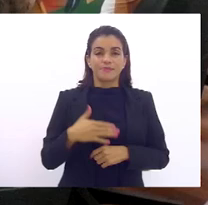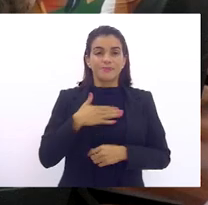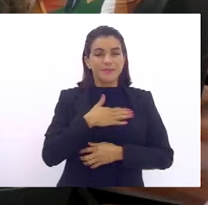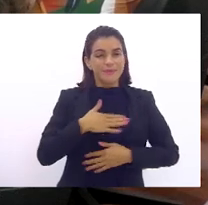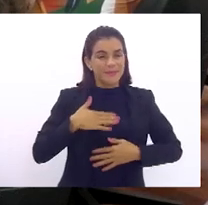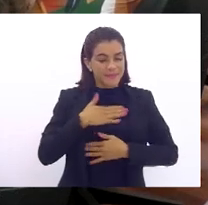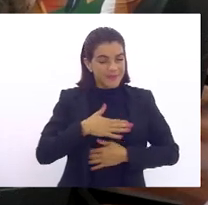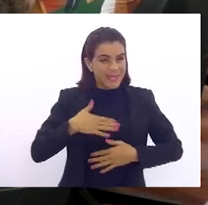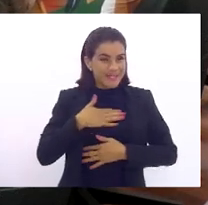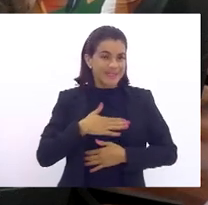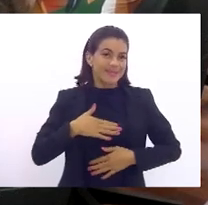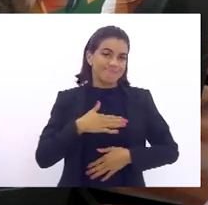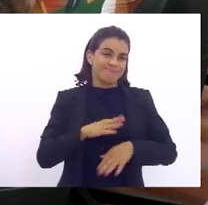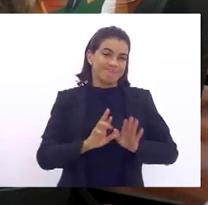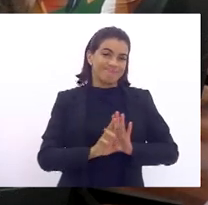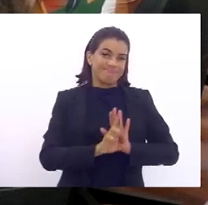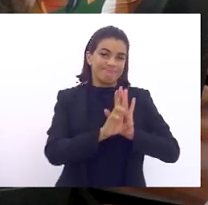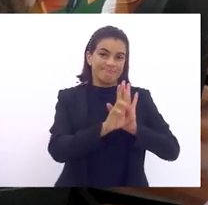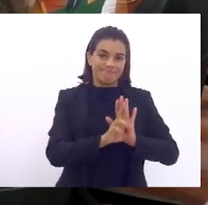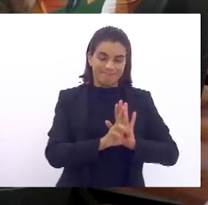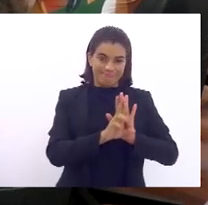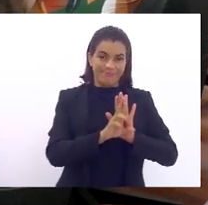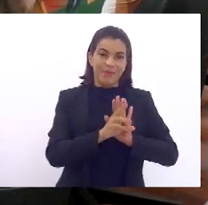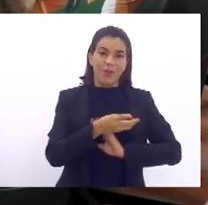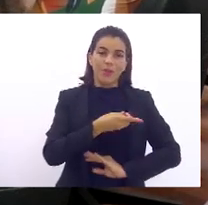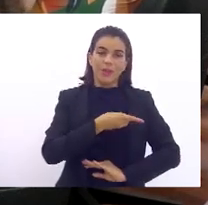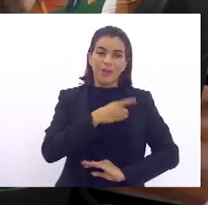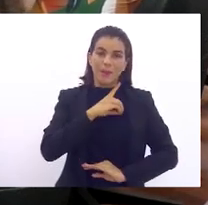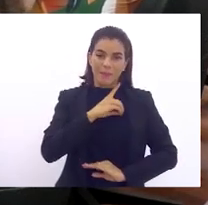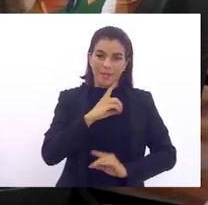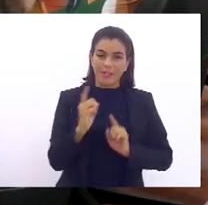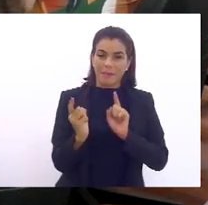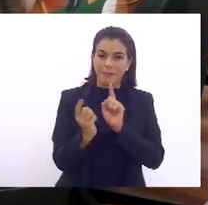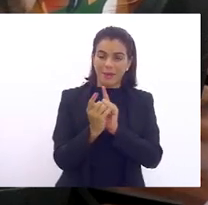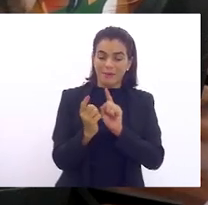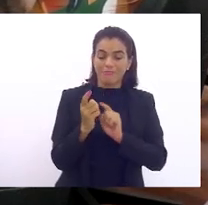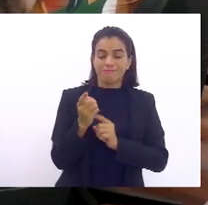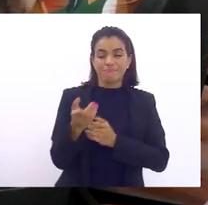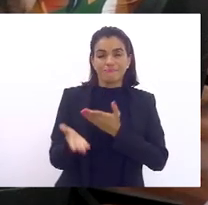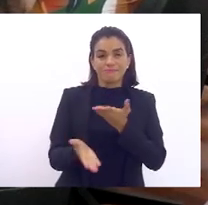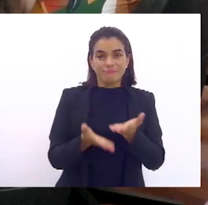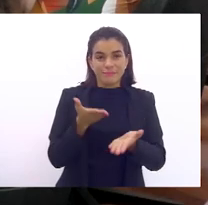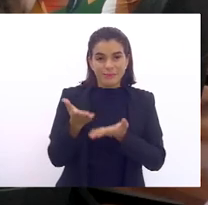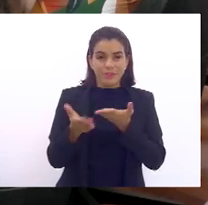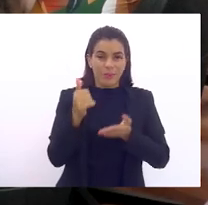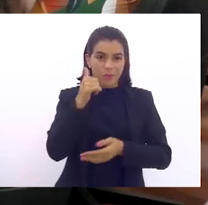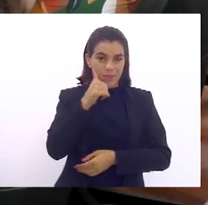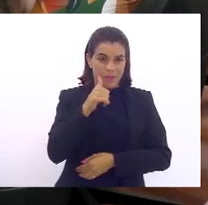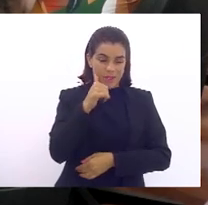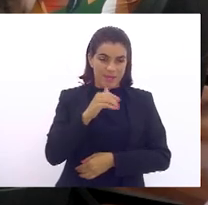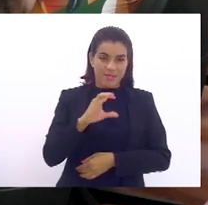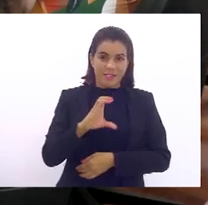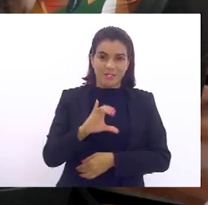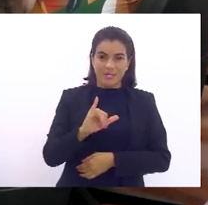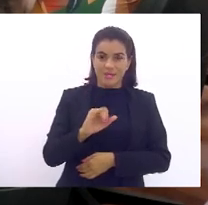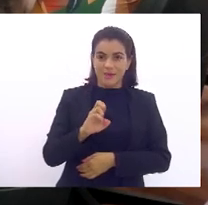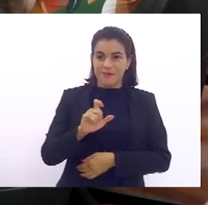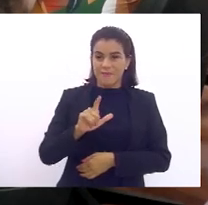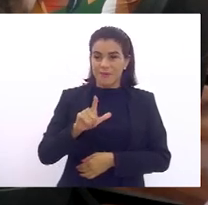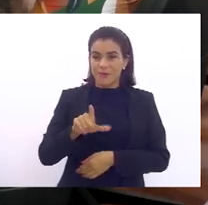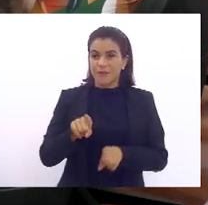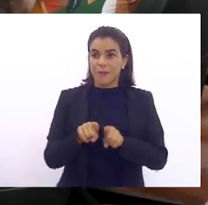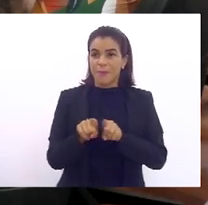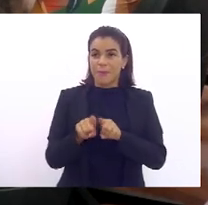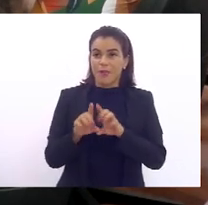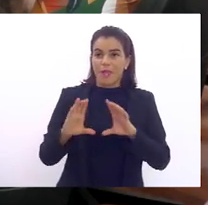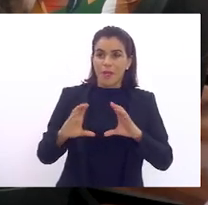est aqui representando o departamento de atendim a mulher da Polícia Civil quero parabenizá-la parabenizar a comissão de defesa dos